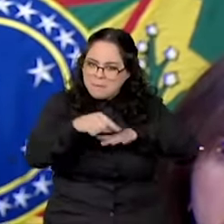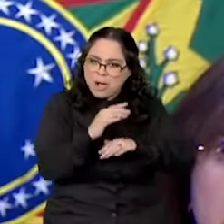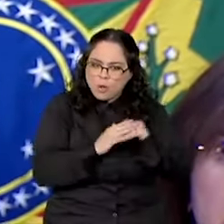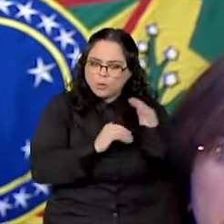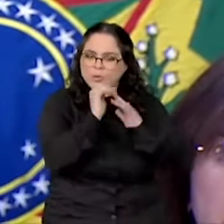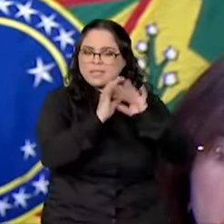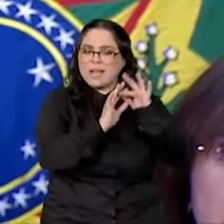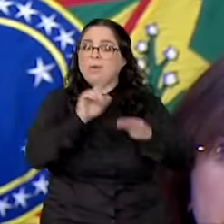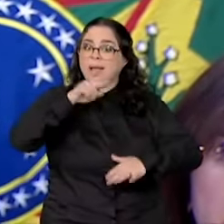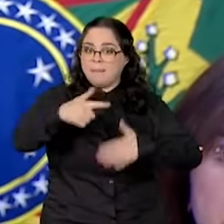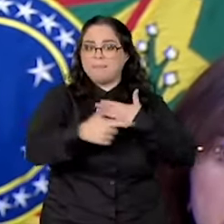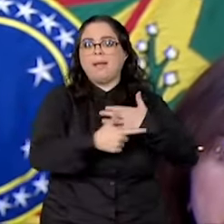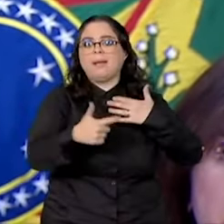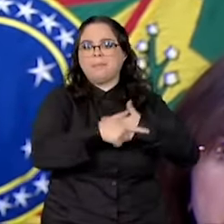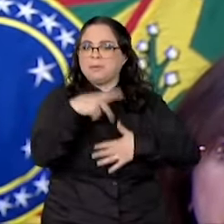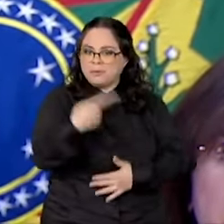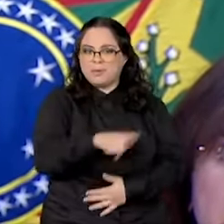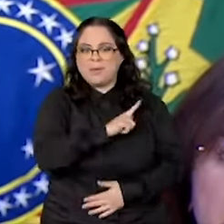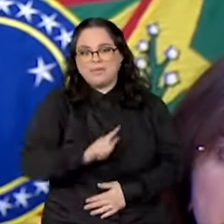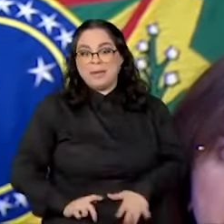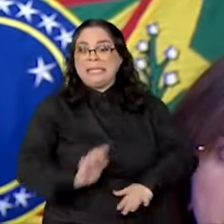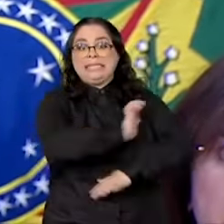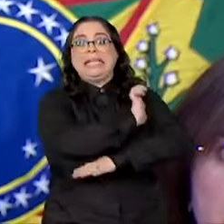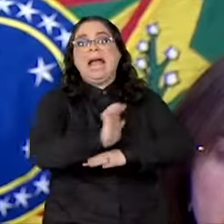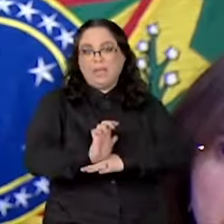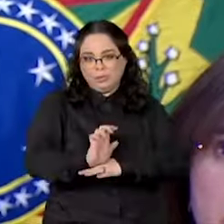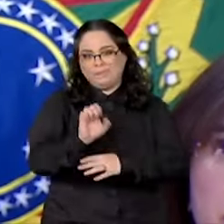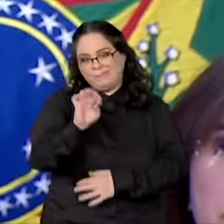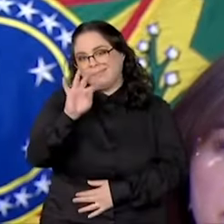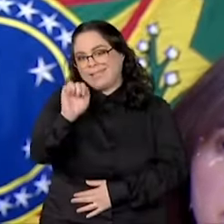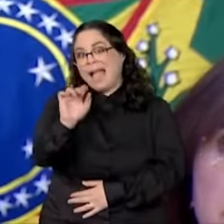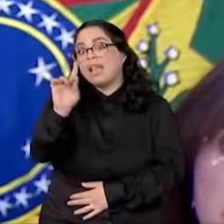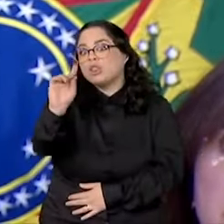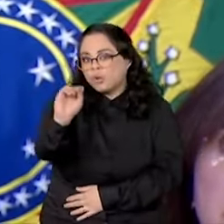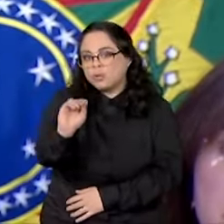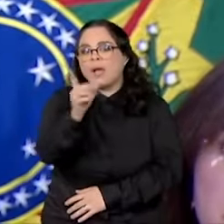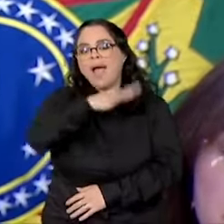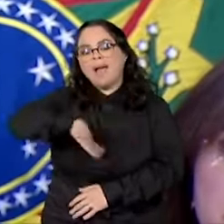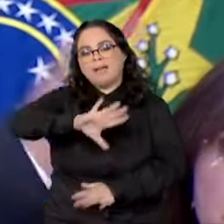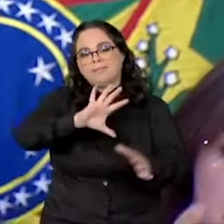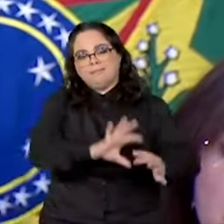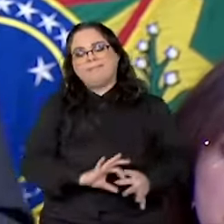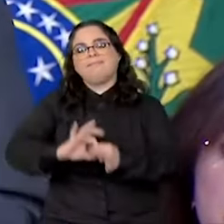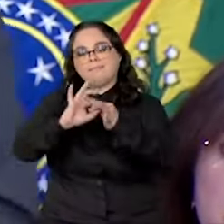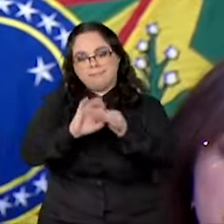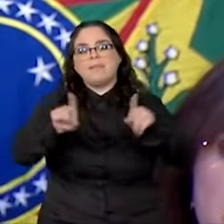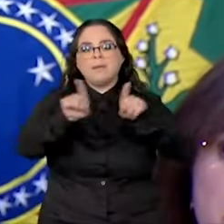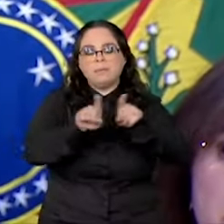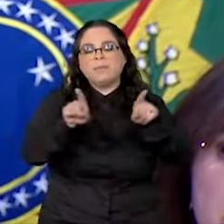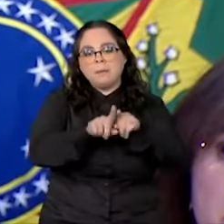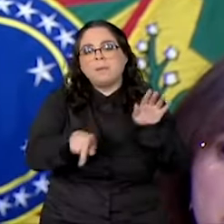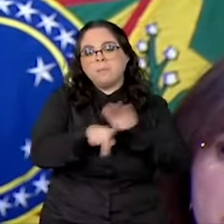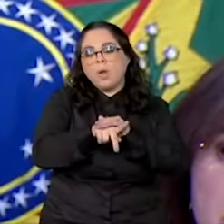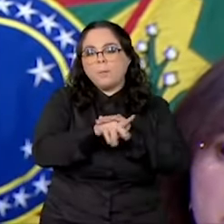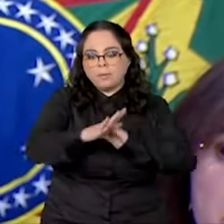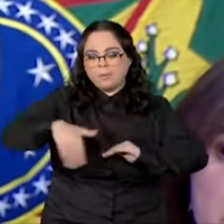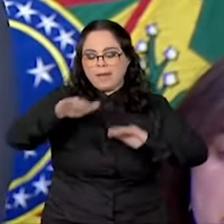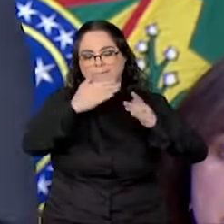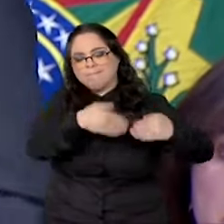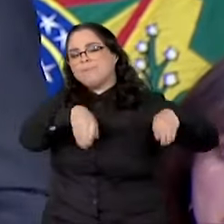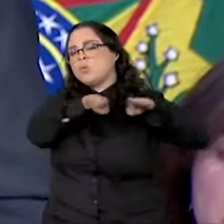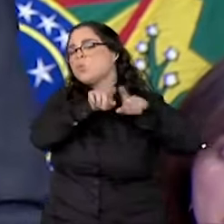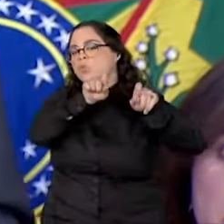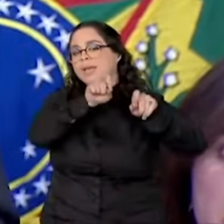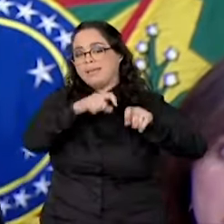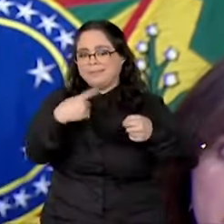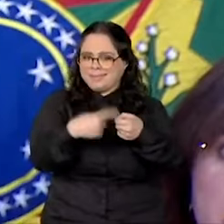esse é o papel do Estado. Esse é o papel do Estado, a nível da União, a nível do Estado e a nível